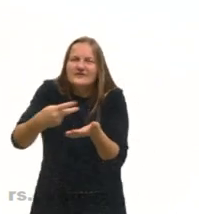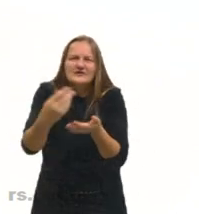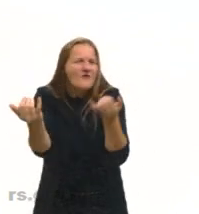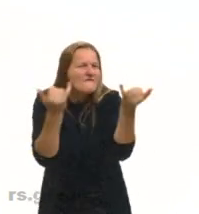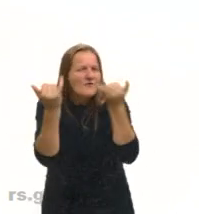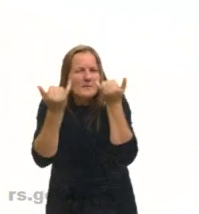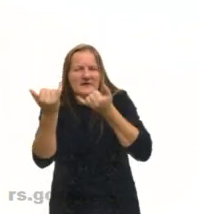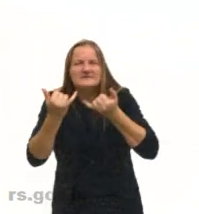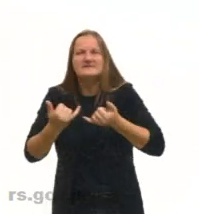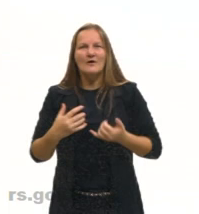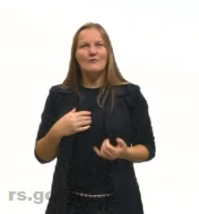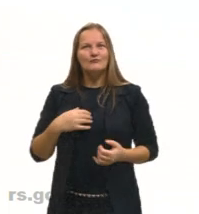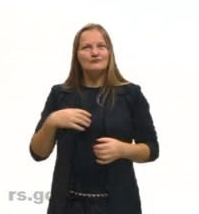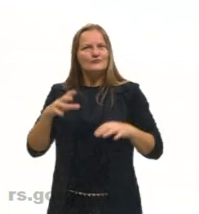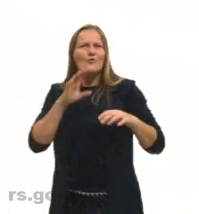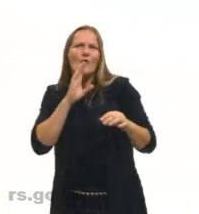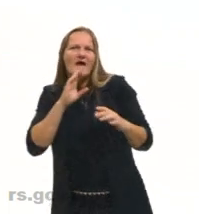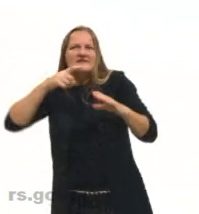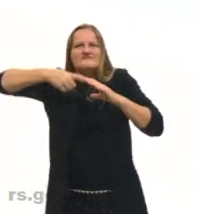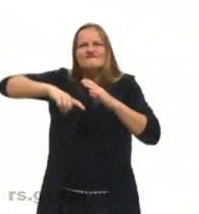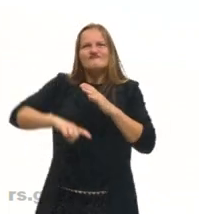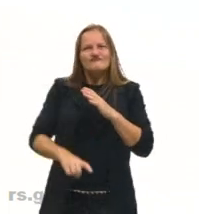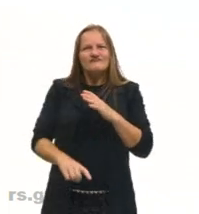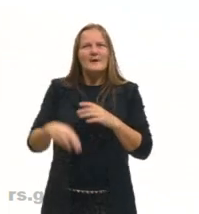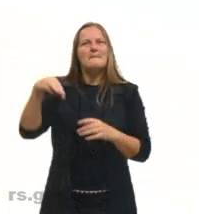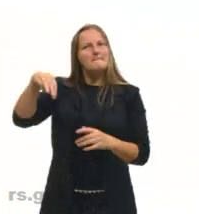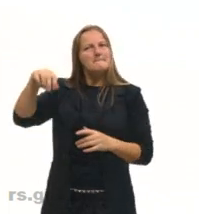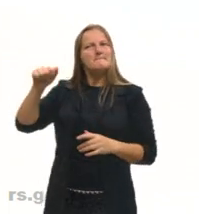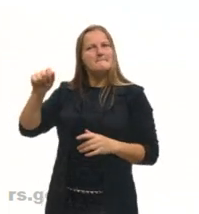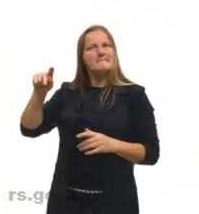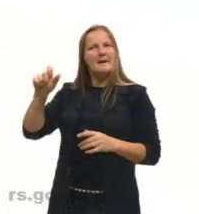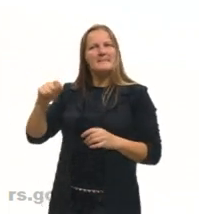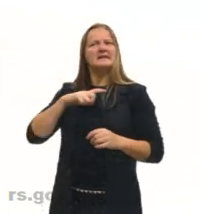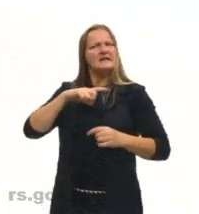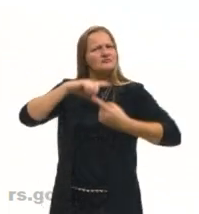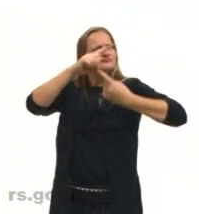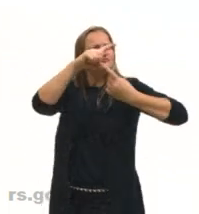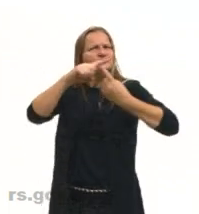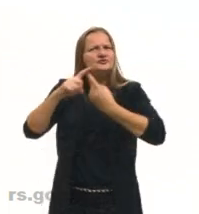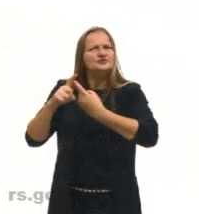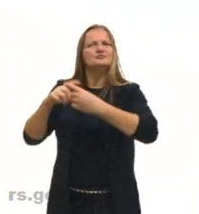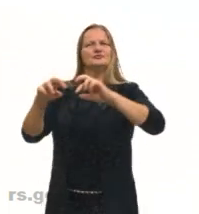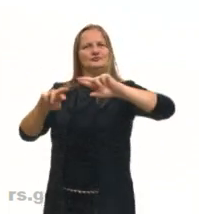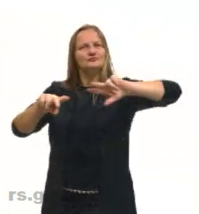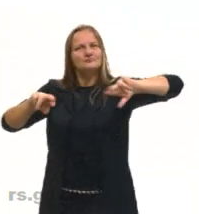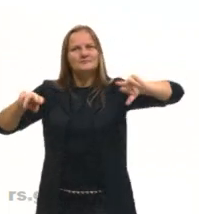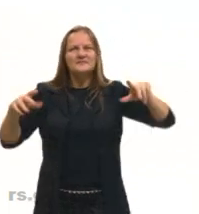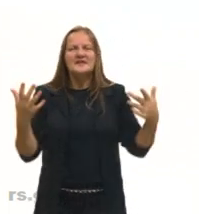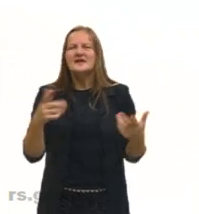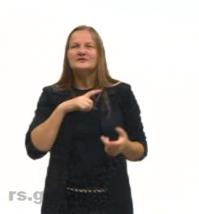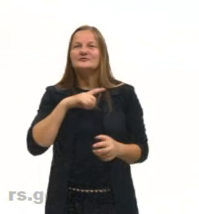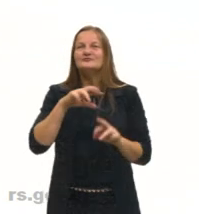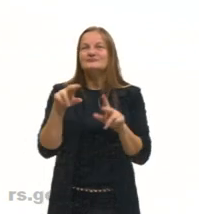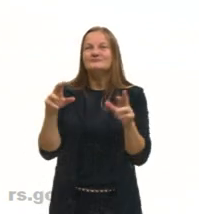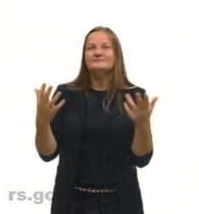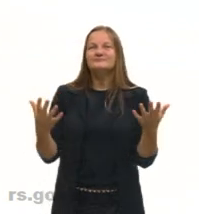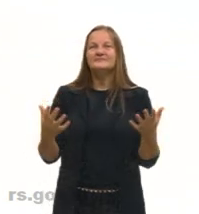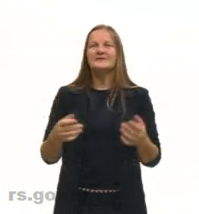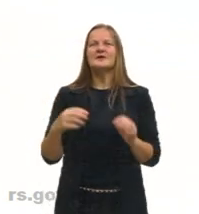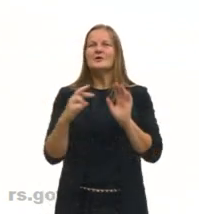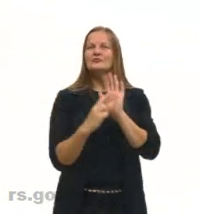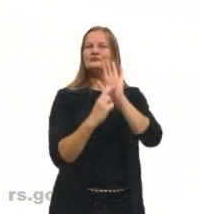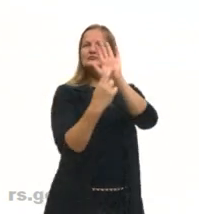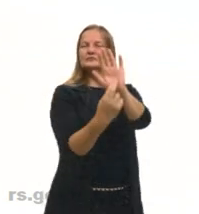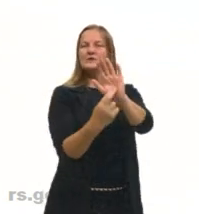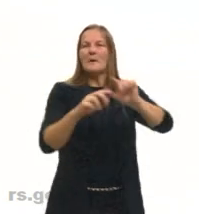informações aquele território ali e aí nós vamos ter tipos né formas de desenhar isso aí mapa é uma representação